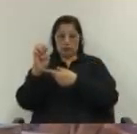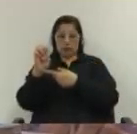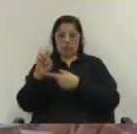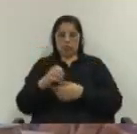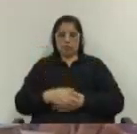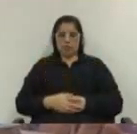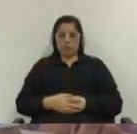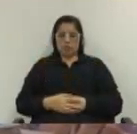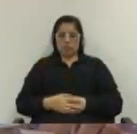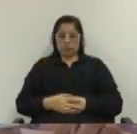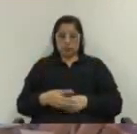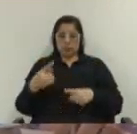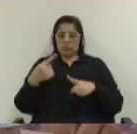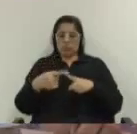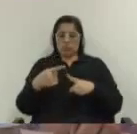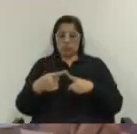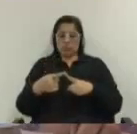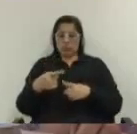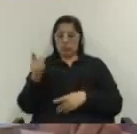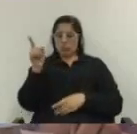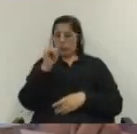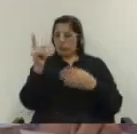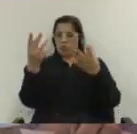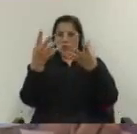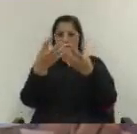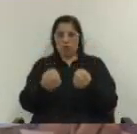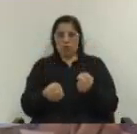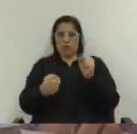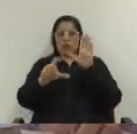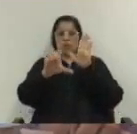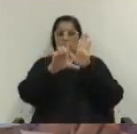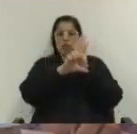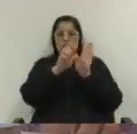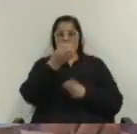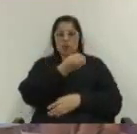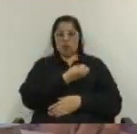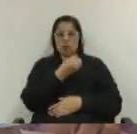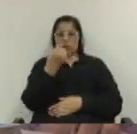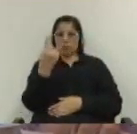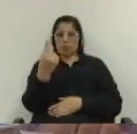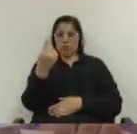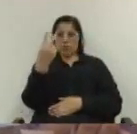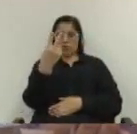201/1967, por negar execução à Lei número